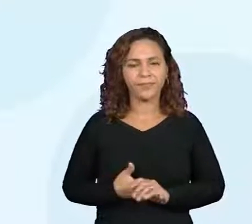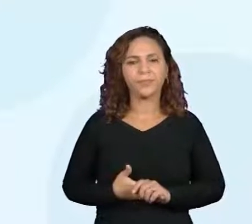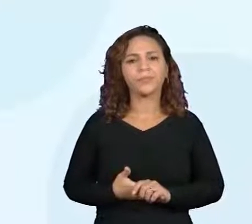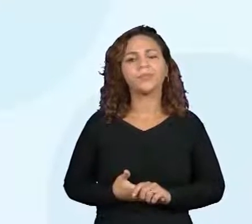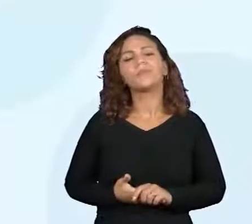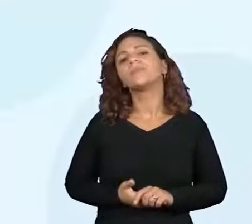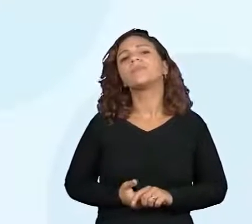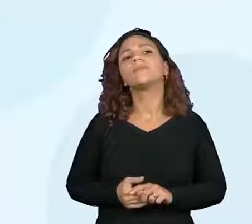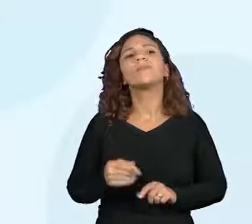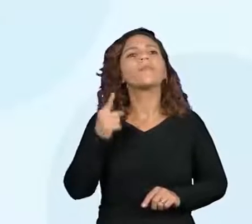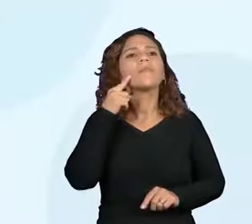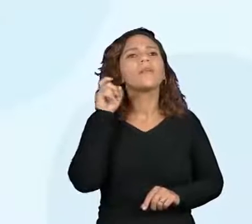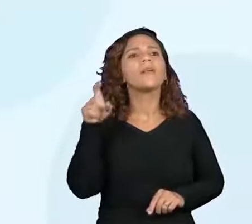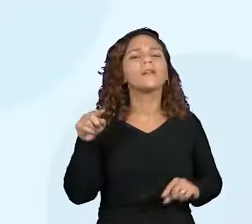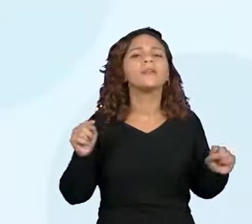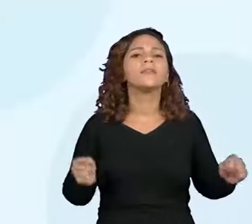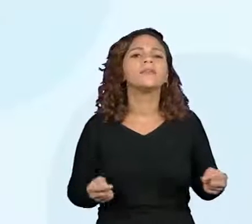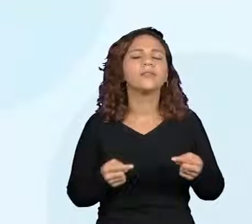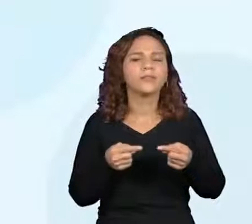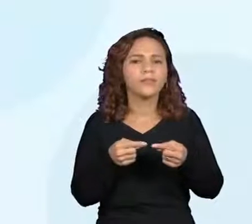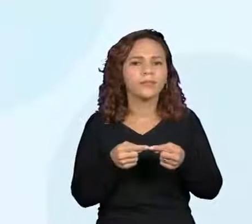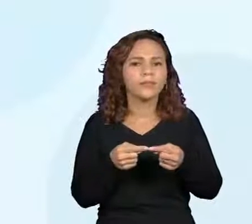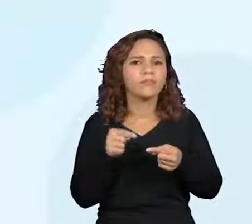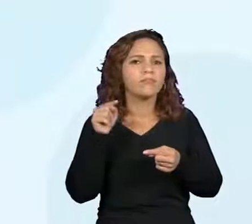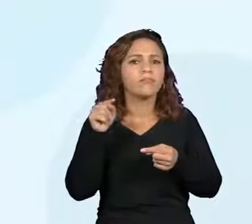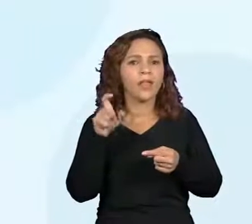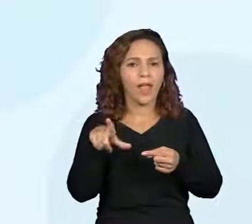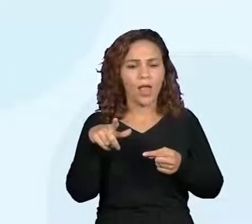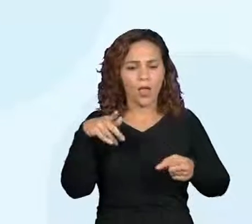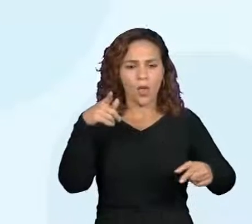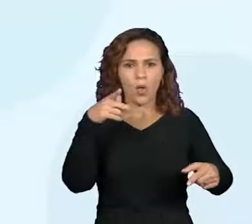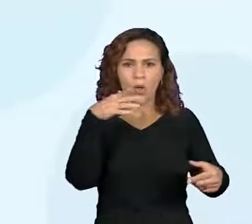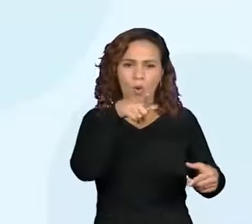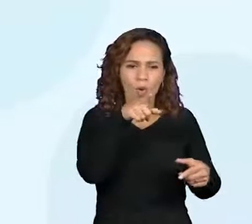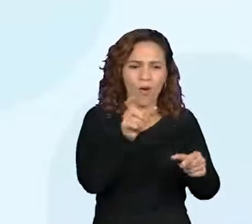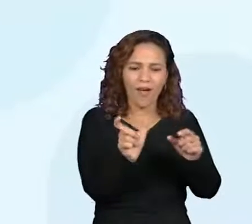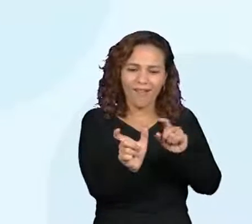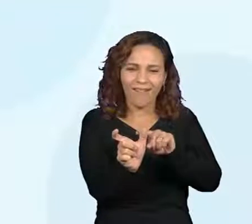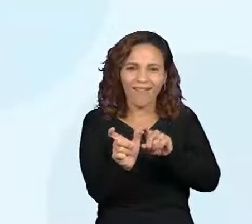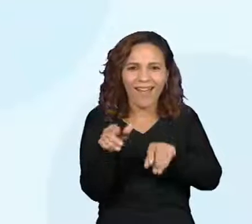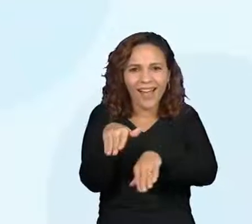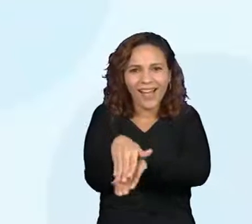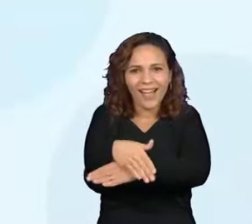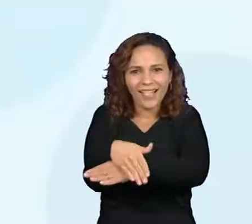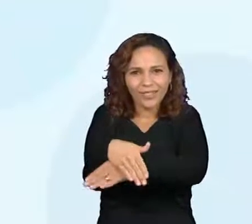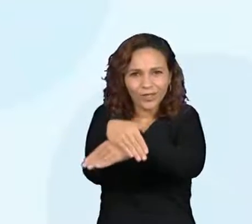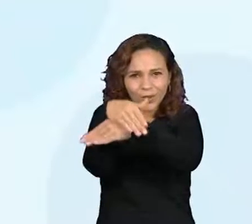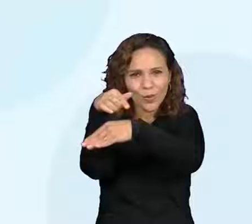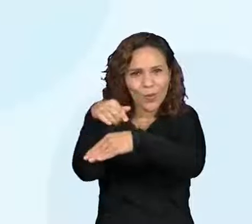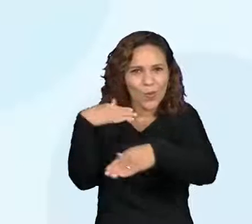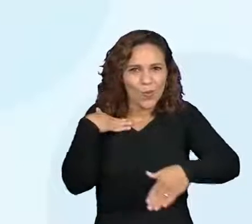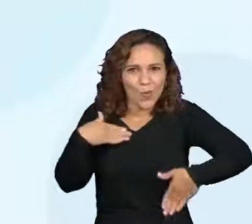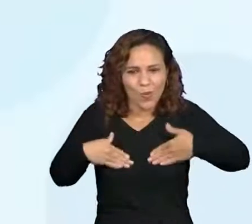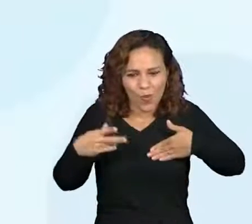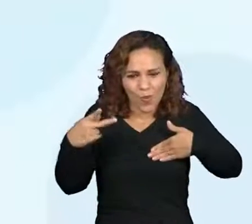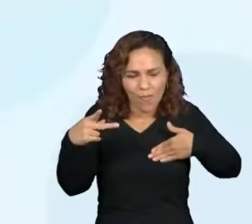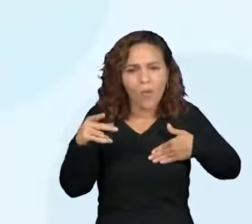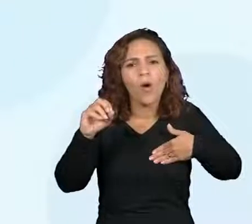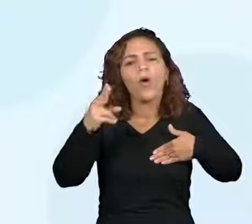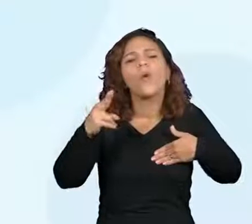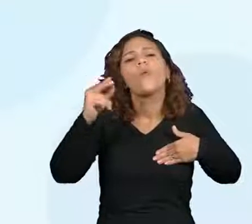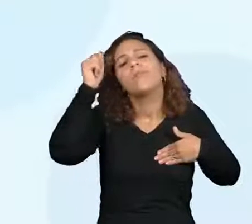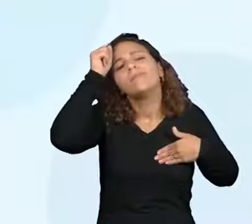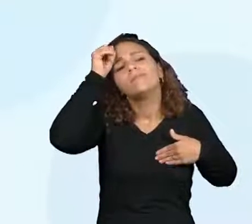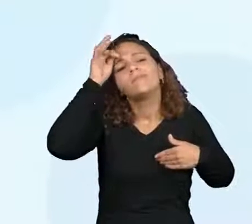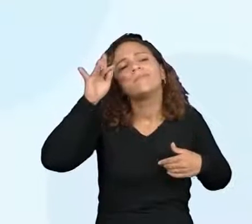a respeito de um aspecto físico ou de um aspecto emocional, ou de um aspecto onde o